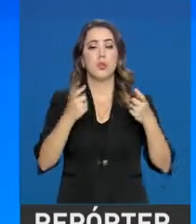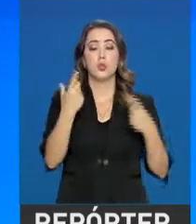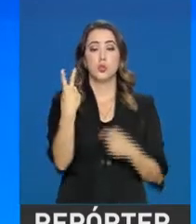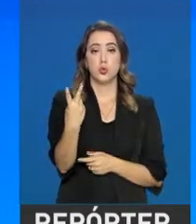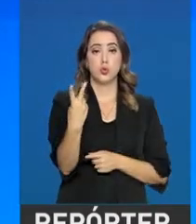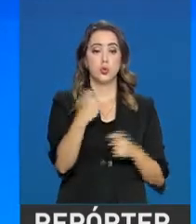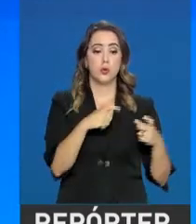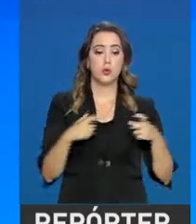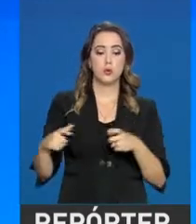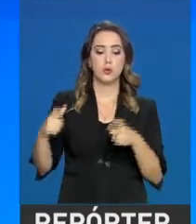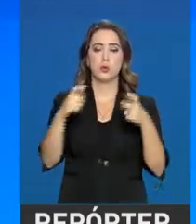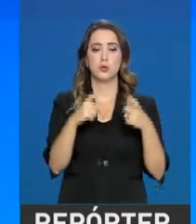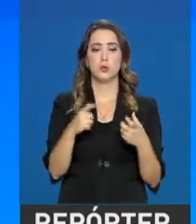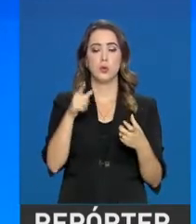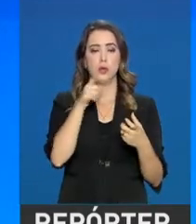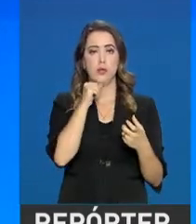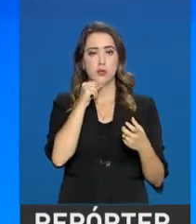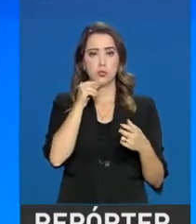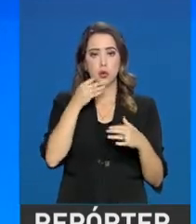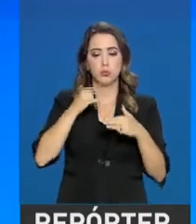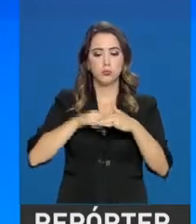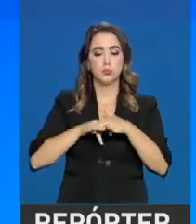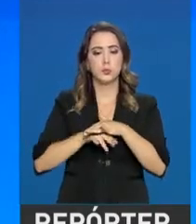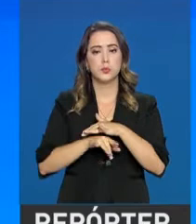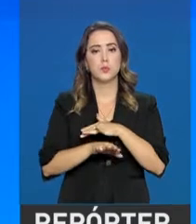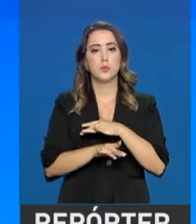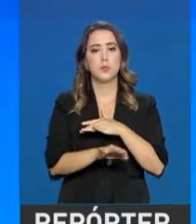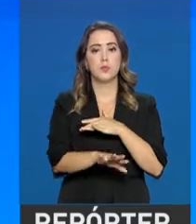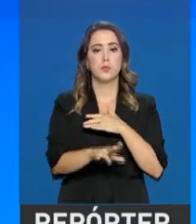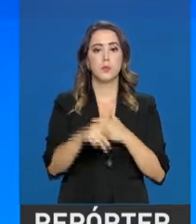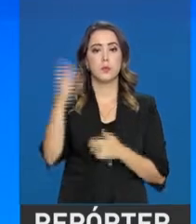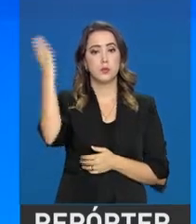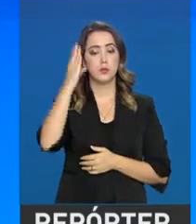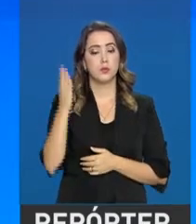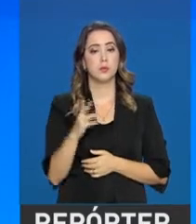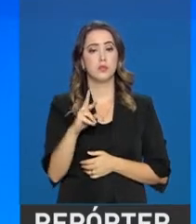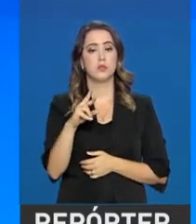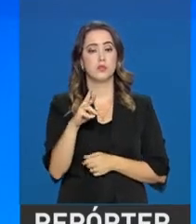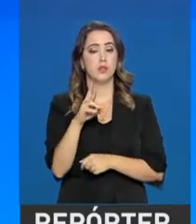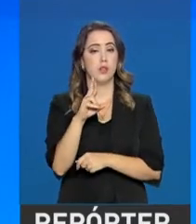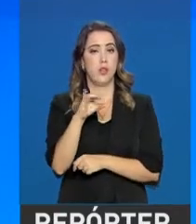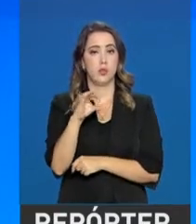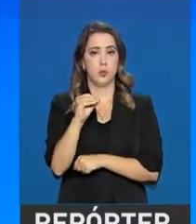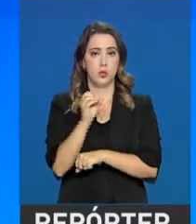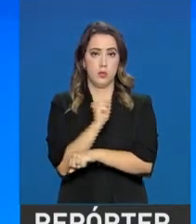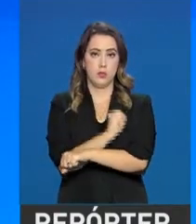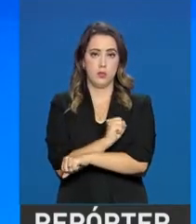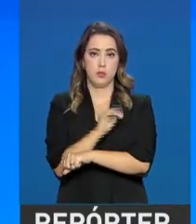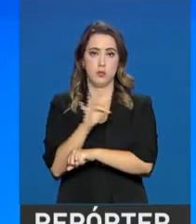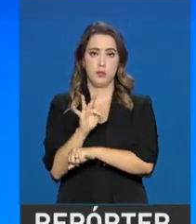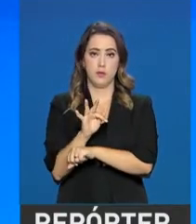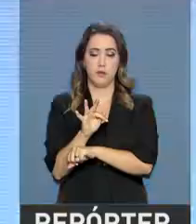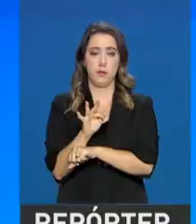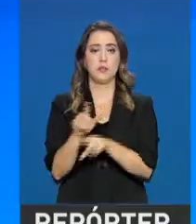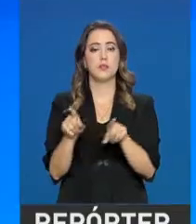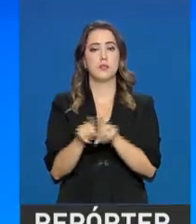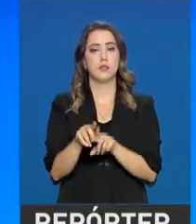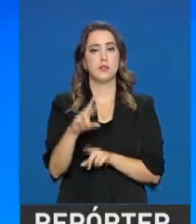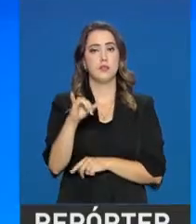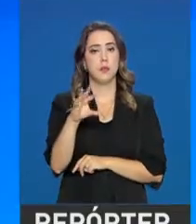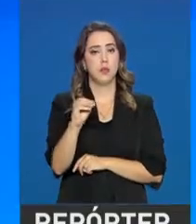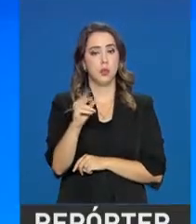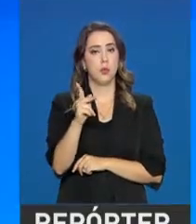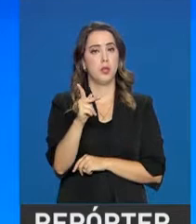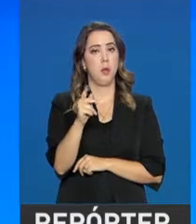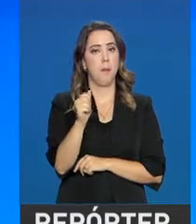bacias hidrográficas do Brasil, a do Rio São Francisco e a do Rio Parnaíba.